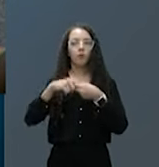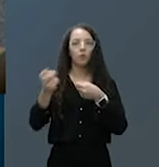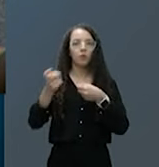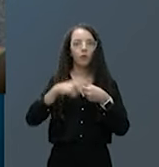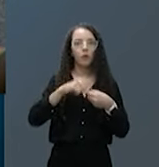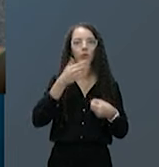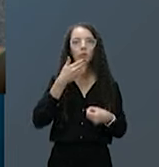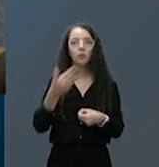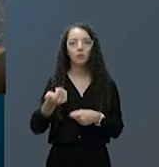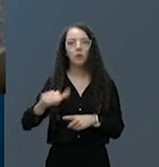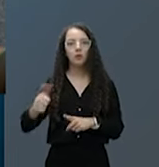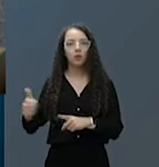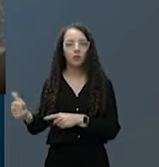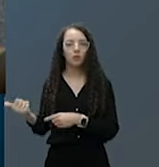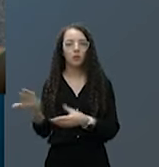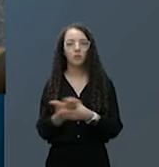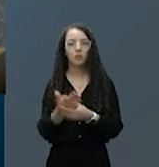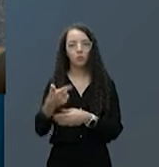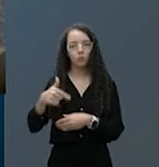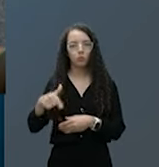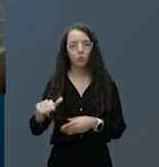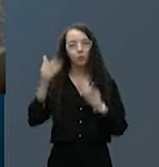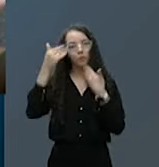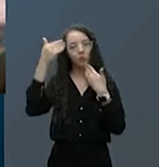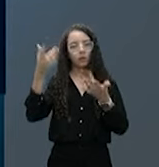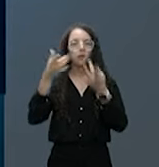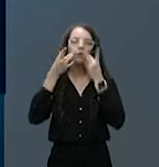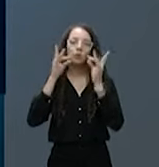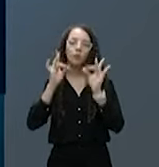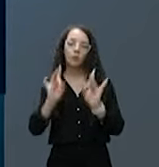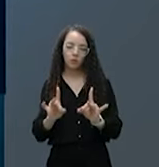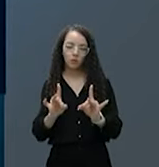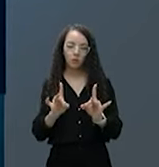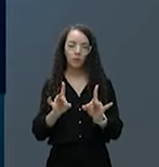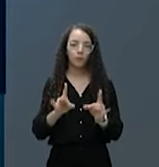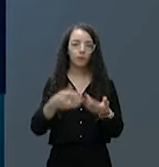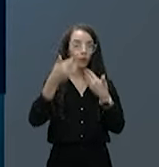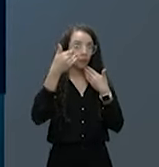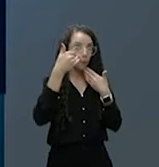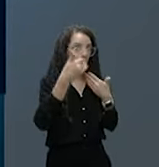Eu agradeço aqui a atenção despedida por Vossa Excelência. Muitíssimo obrigado, doutor.